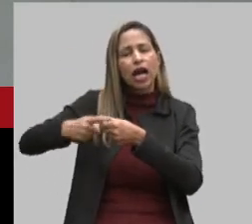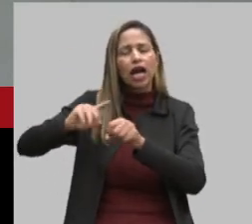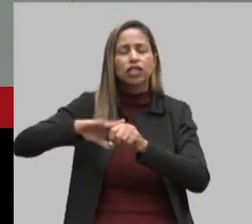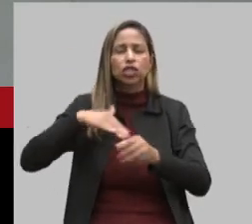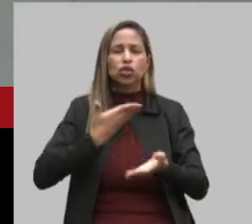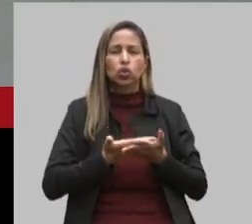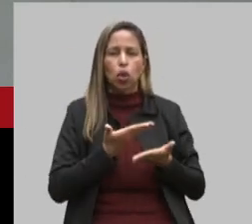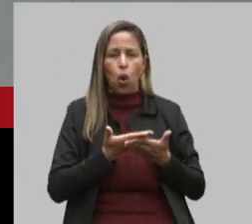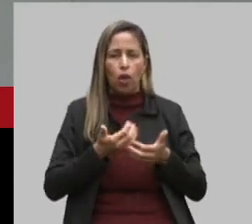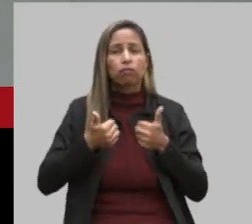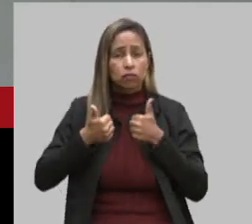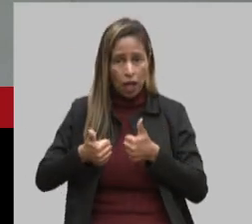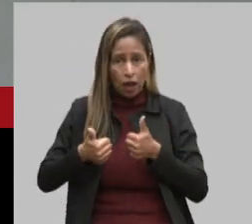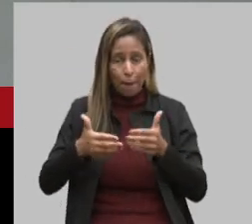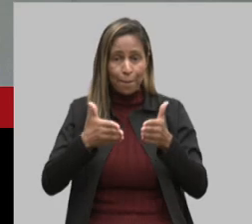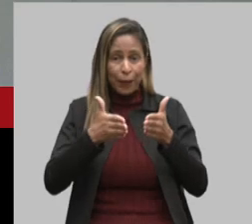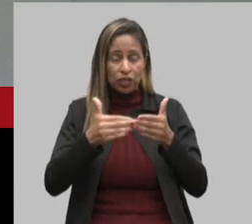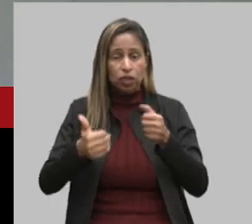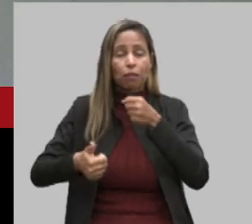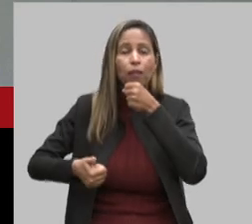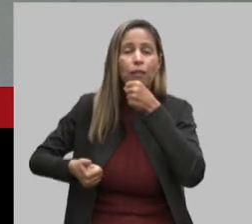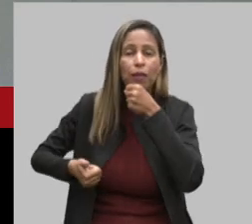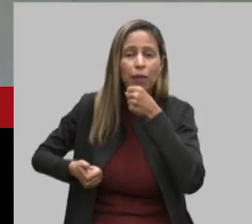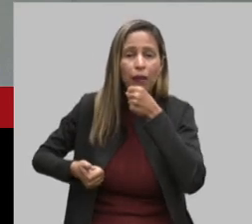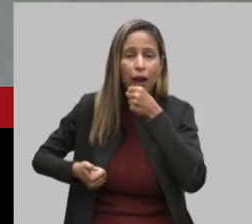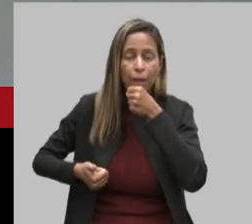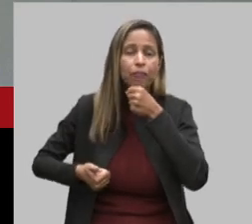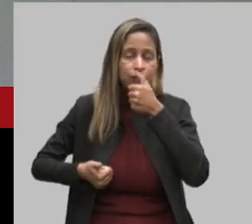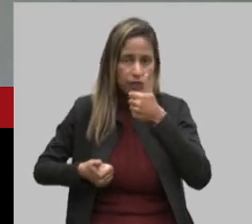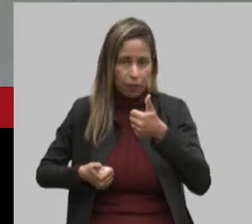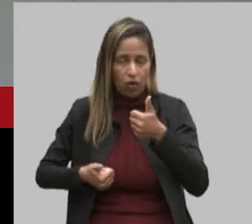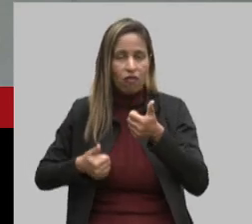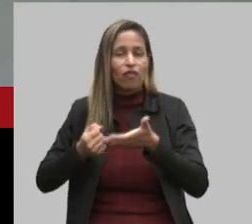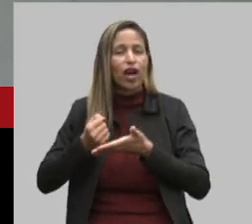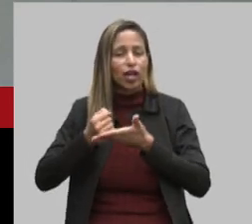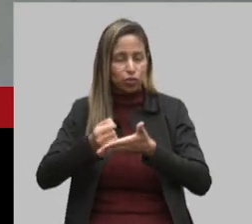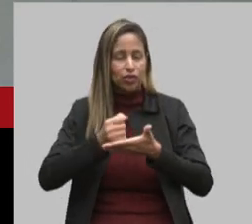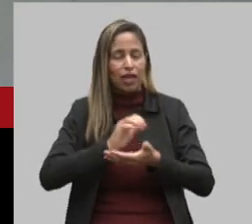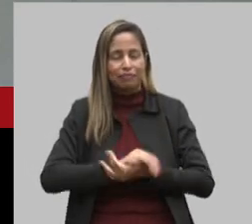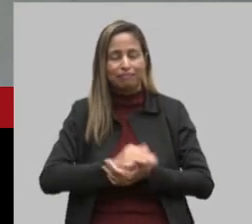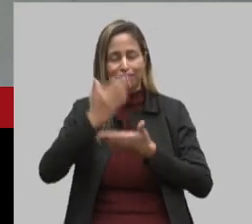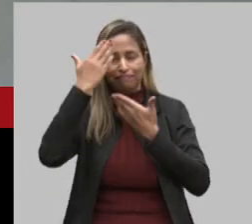isso pedido ali do pessoal da taquigrafia que vai ajudar bastante